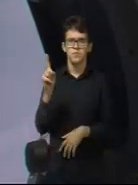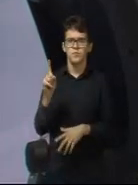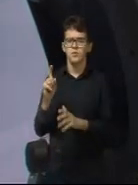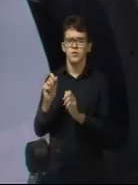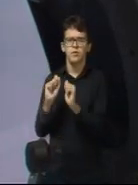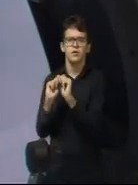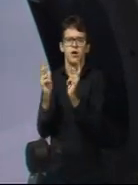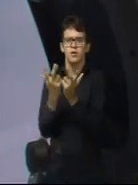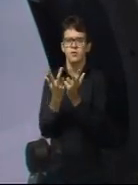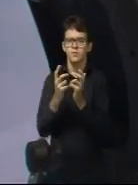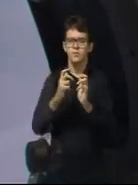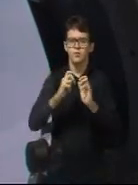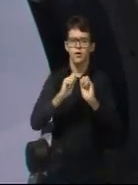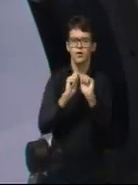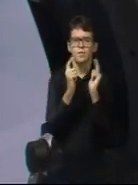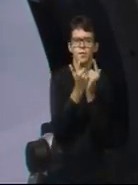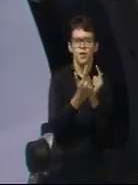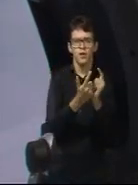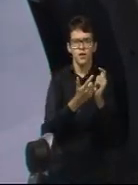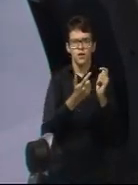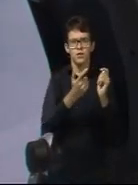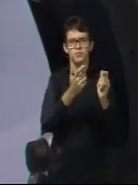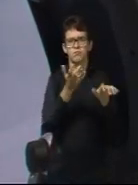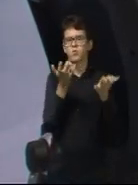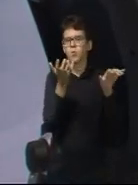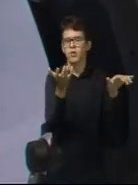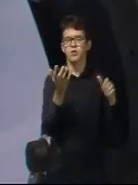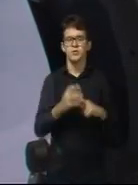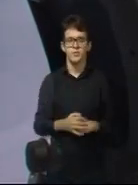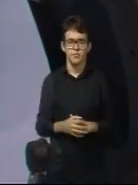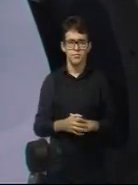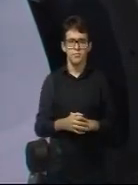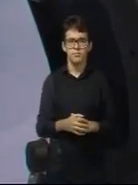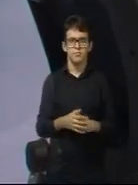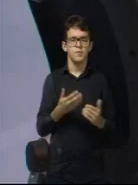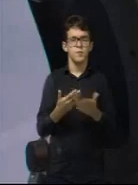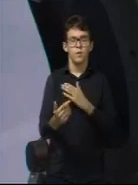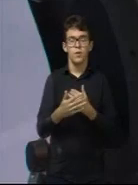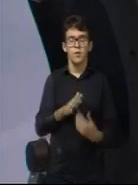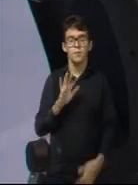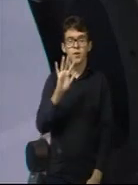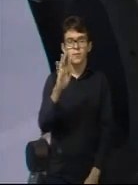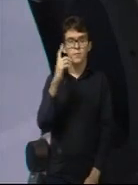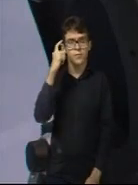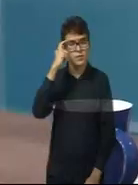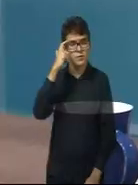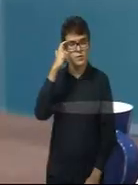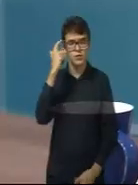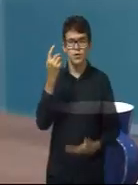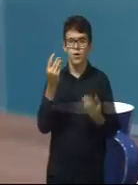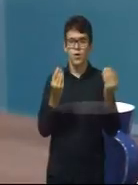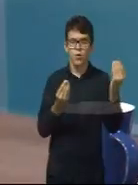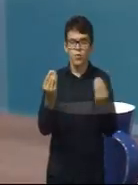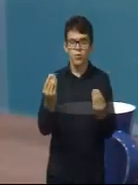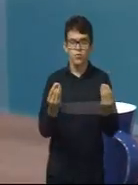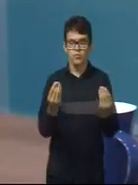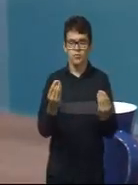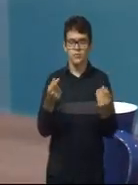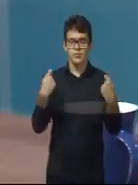Legislativas, em todos os lugares, né? O processo começa com o próprio processo